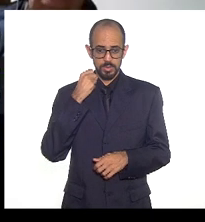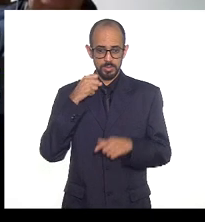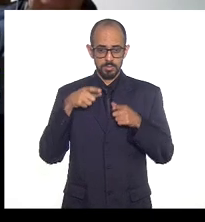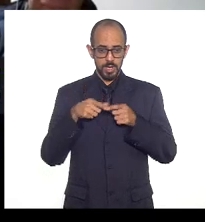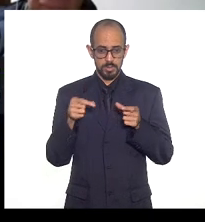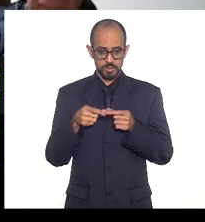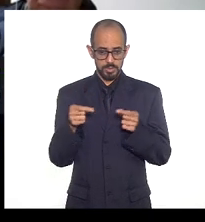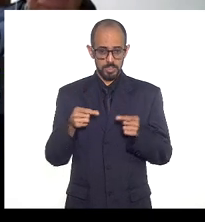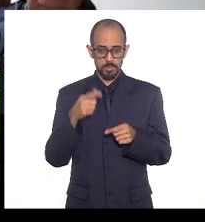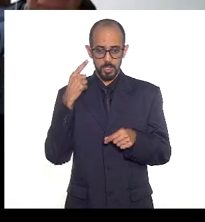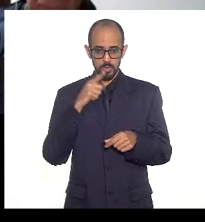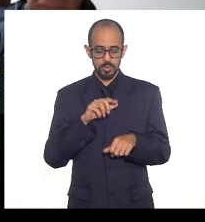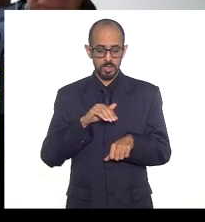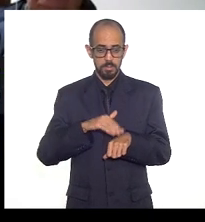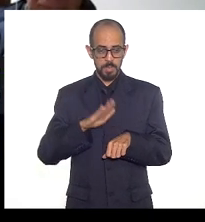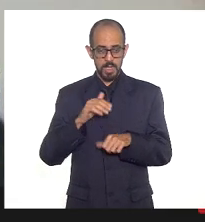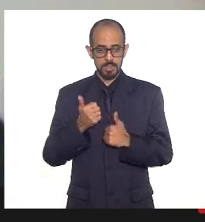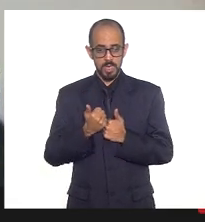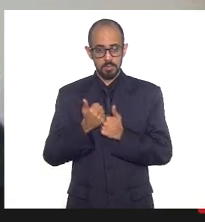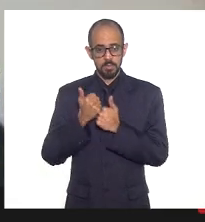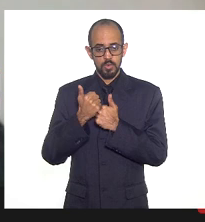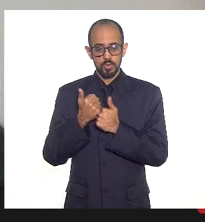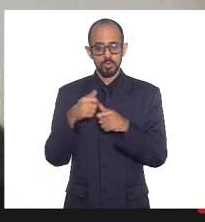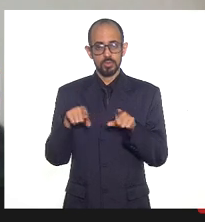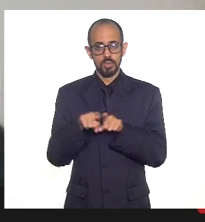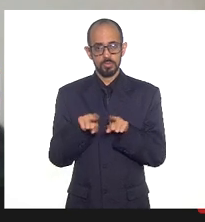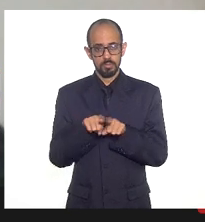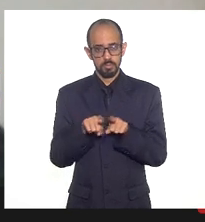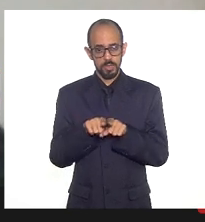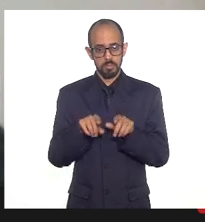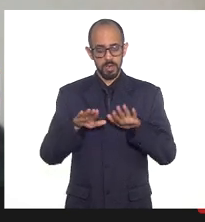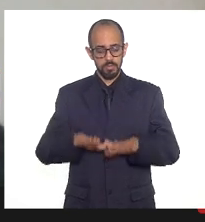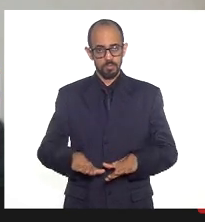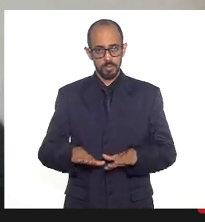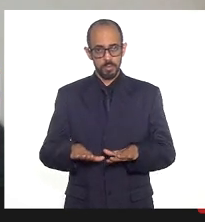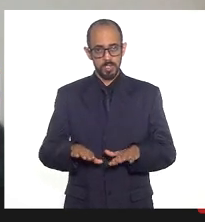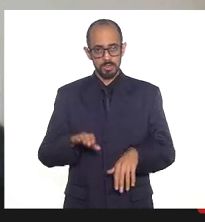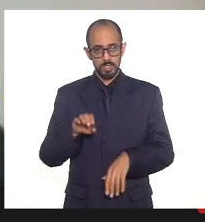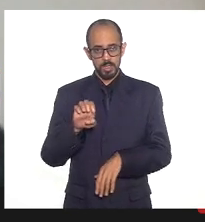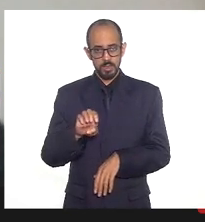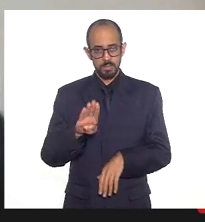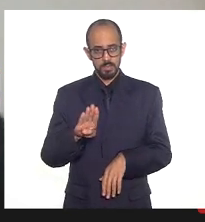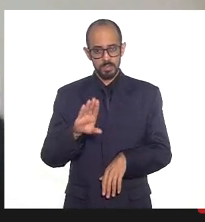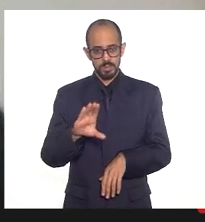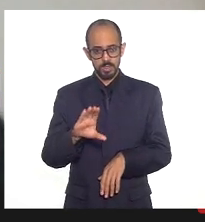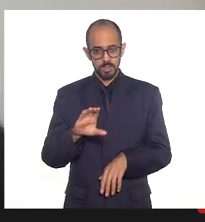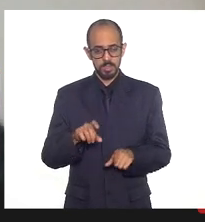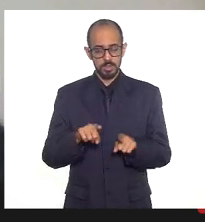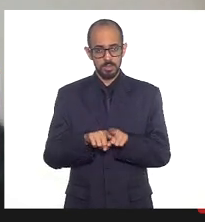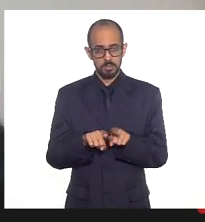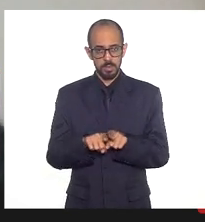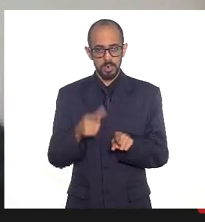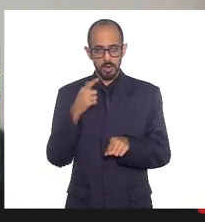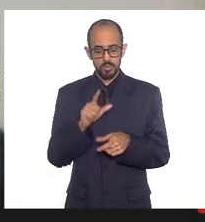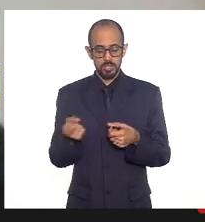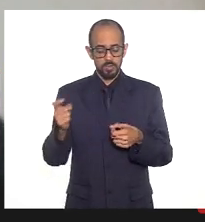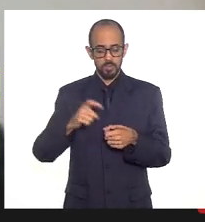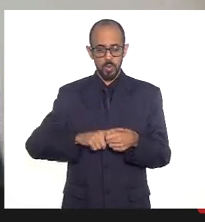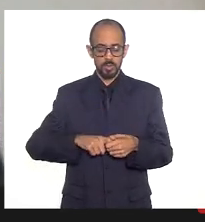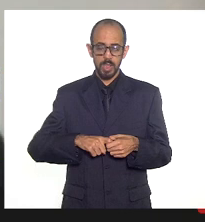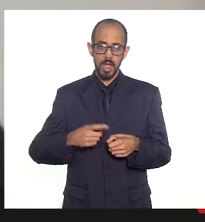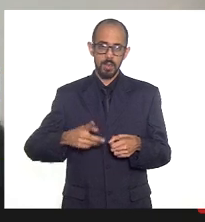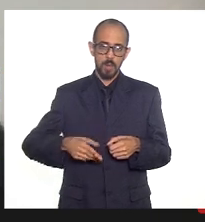para angariar mais apoios, né, para a permanência da EBC e para que ela realmente volte a ser o que deveria ser, né,